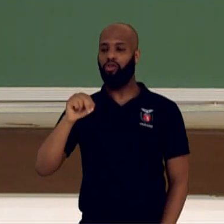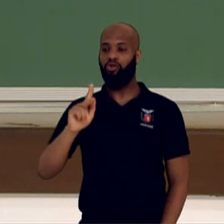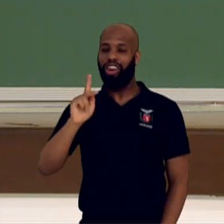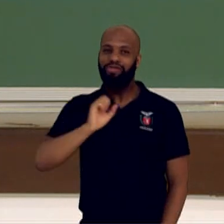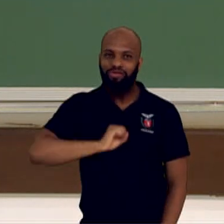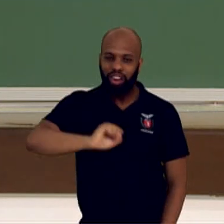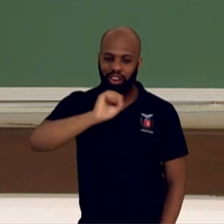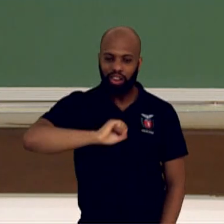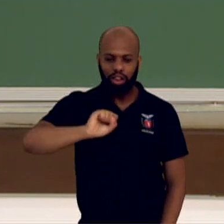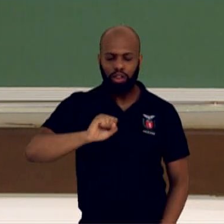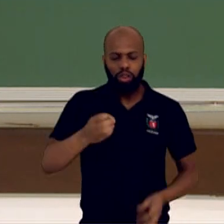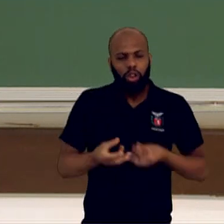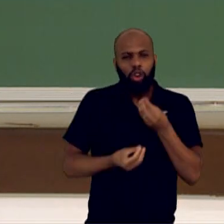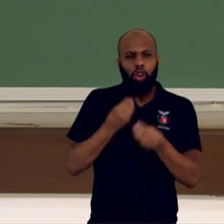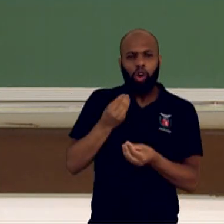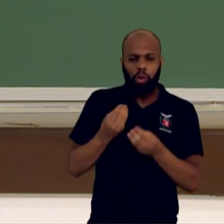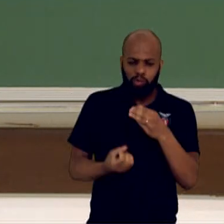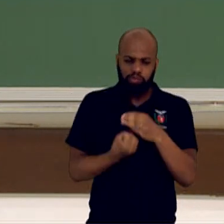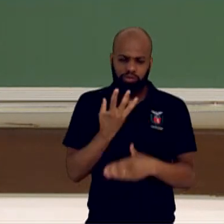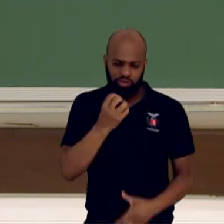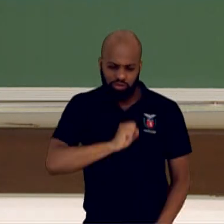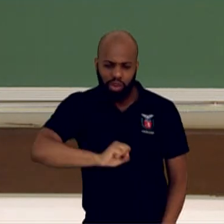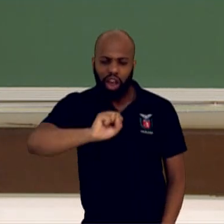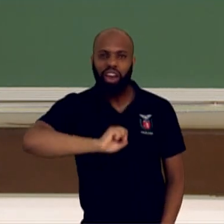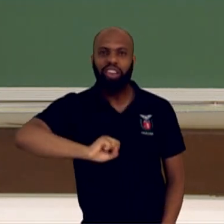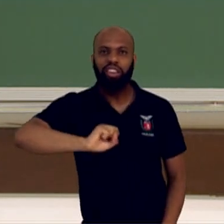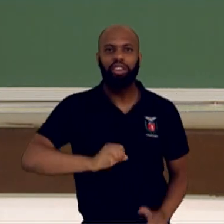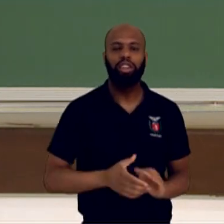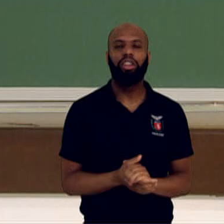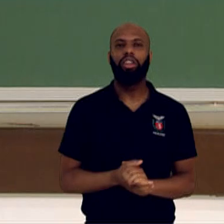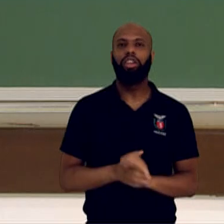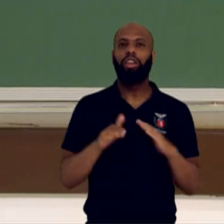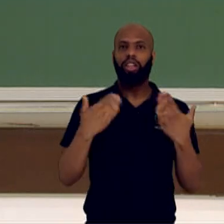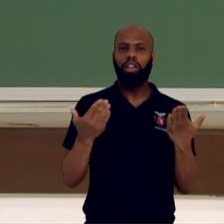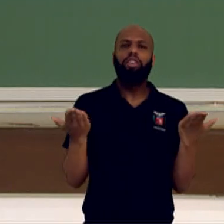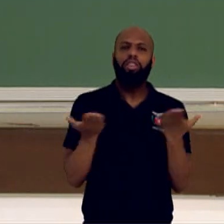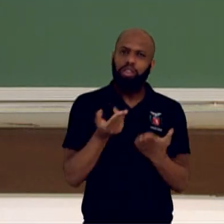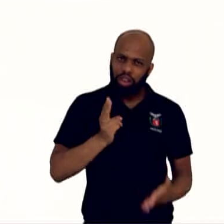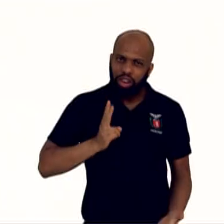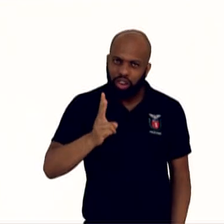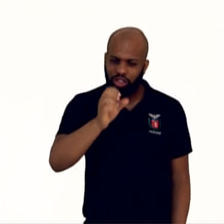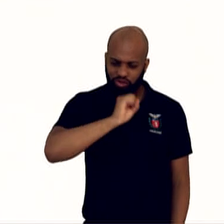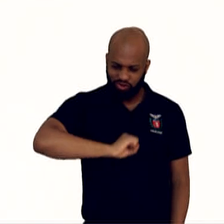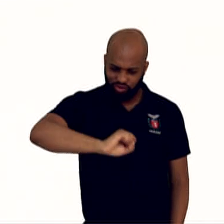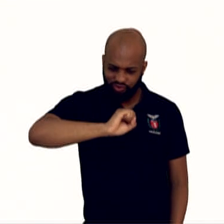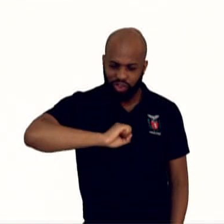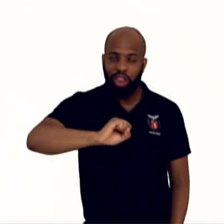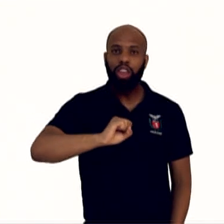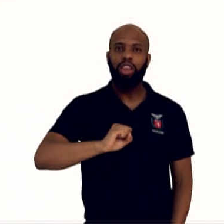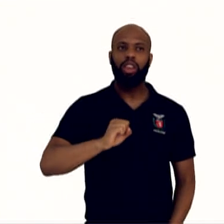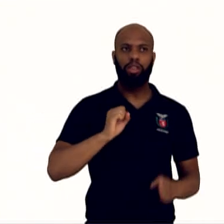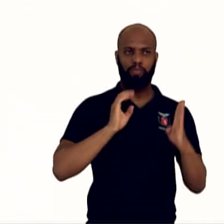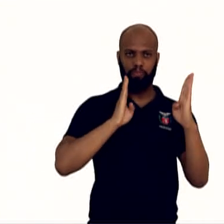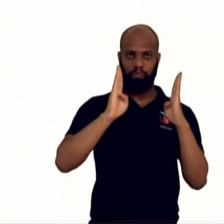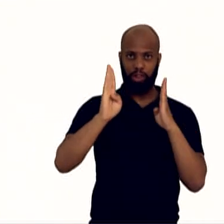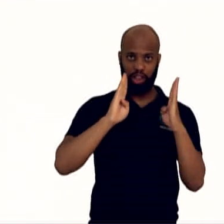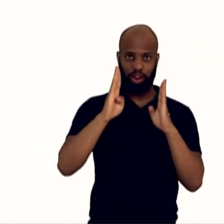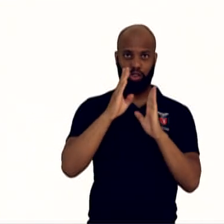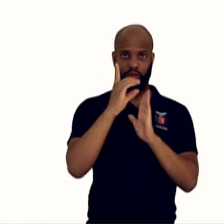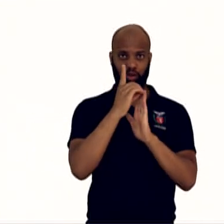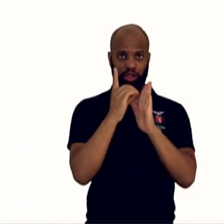mas como é que surgiu isso? Da onde veio? Certo? Então aqui, continuando com o funk, Na década de 1950,